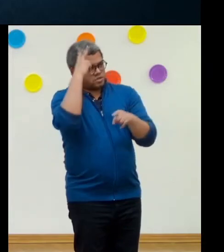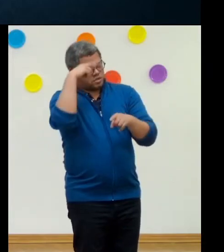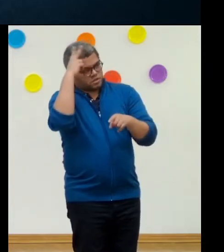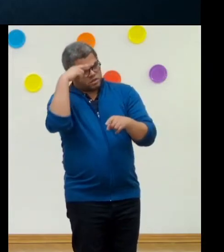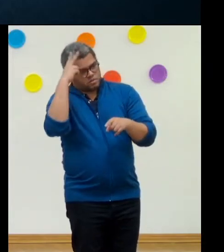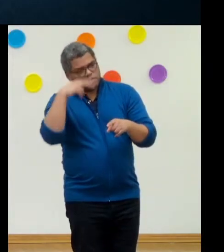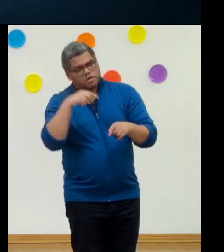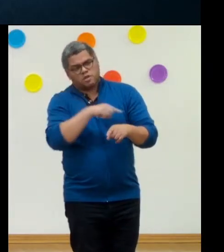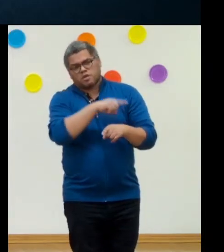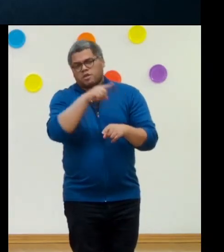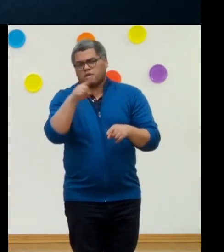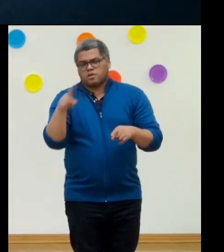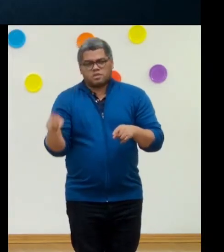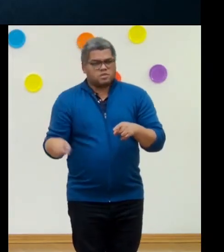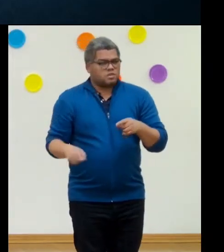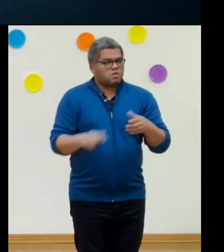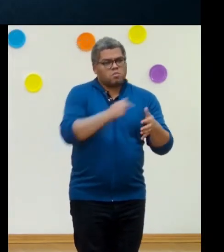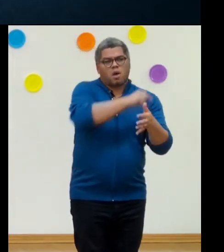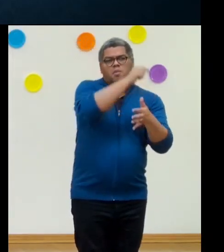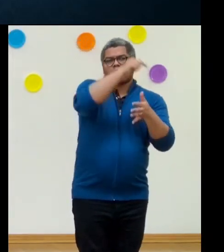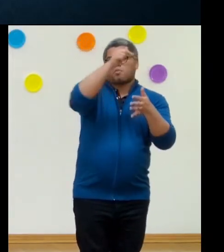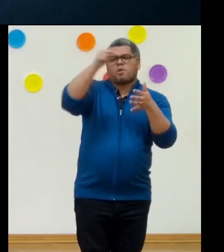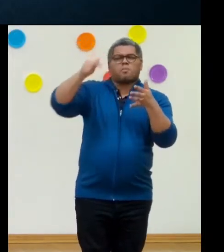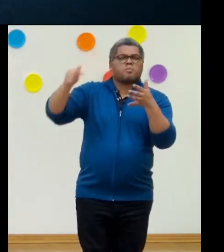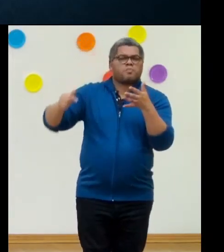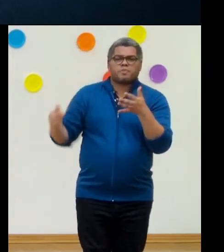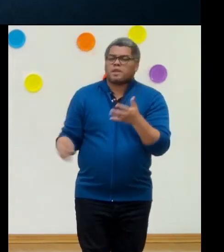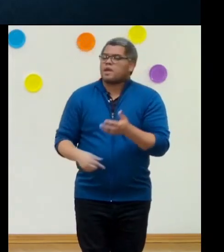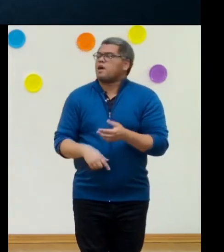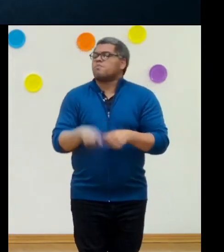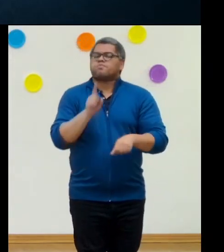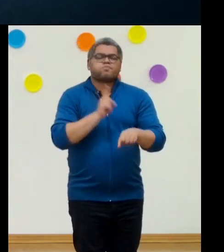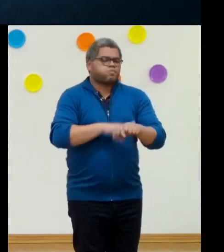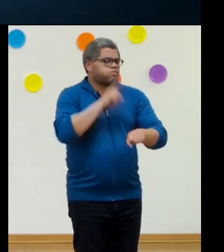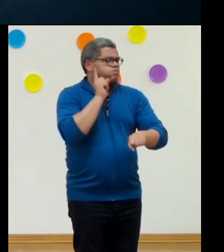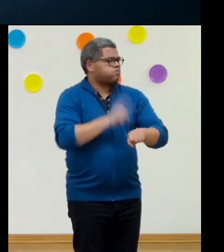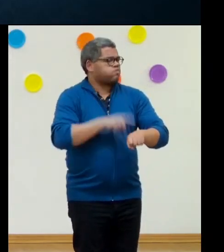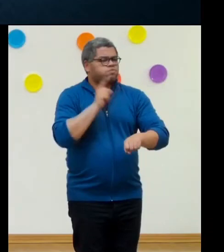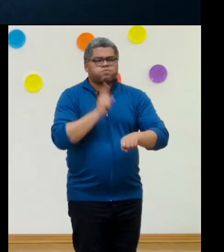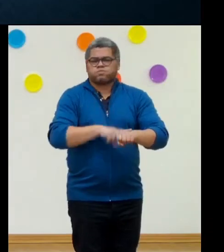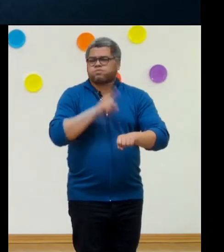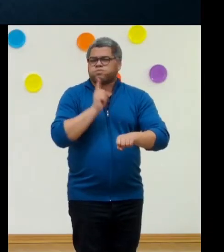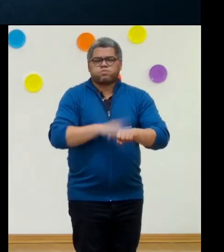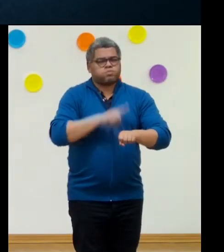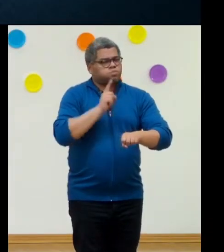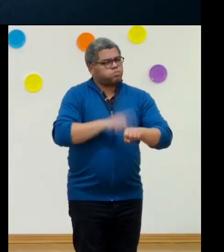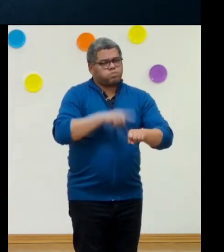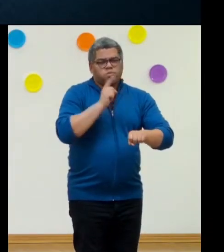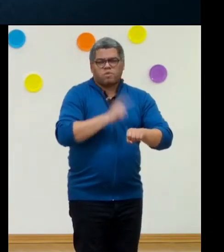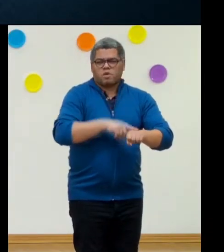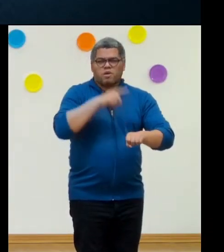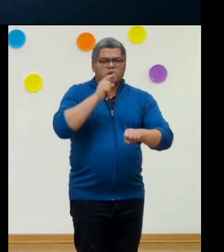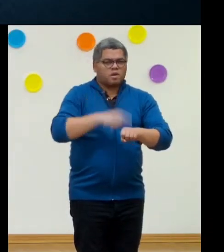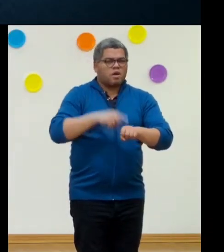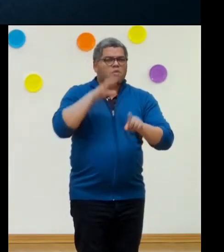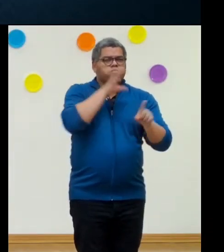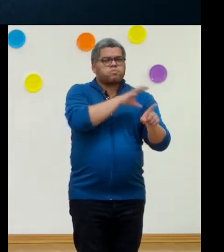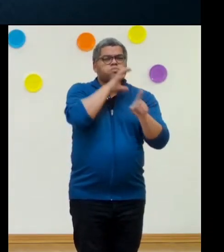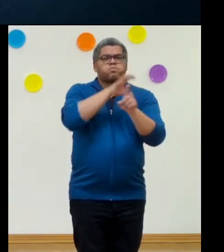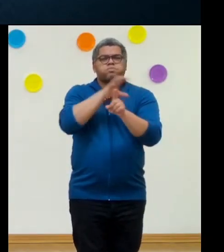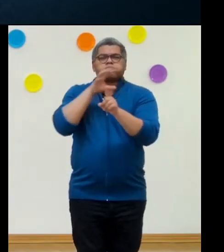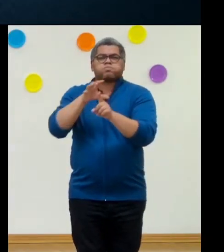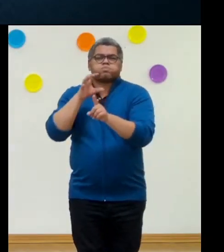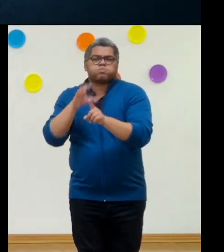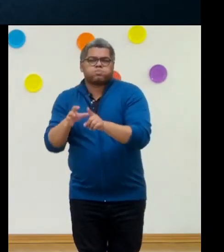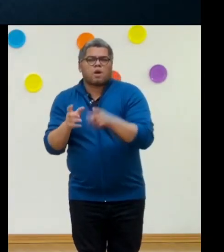não dê nem para... É muito, não é? É o tempo todo adultério, é o tempo todo incitação, e às vezes, e